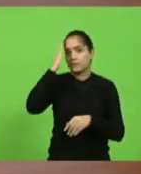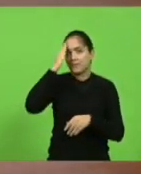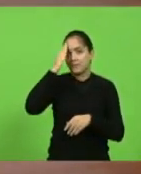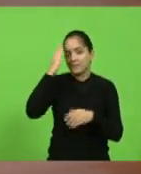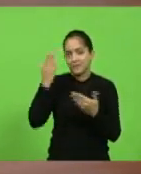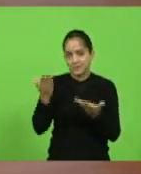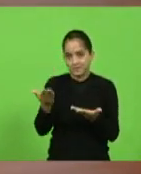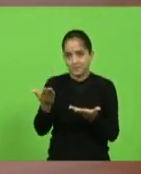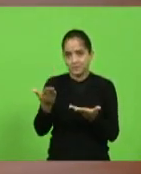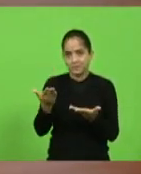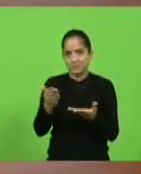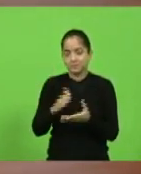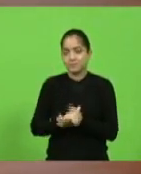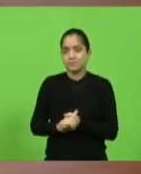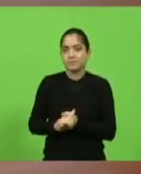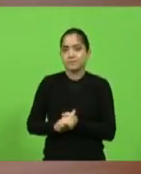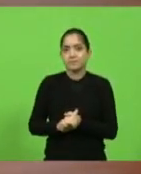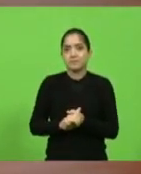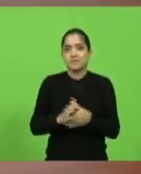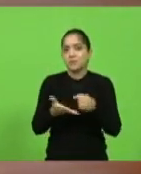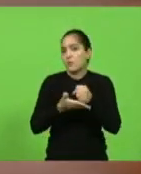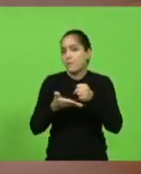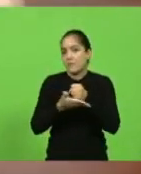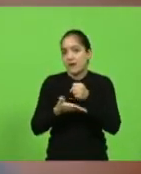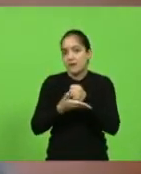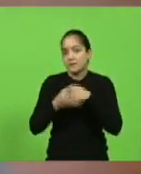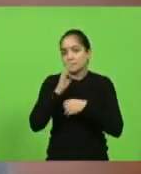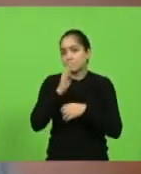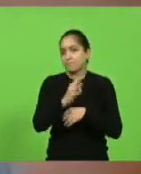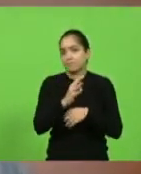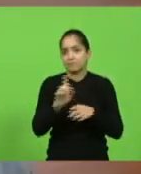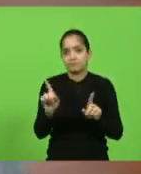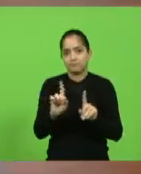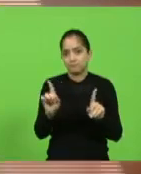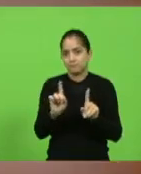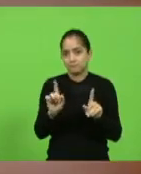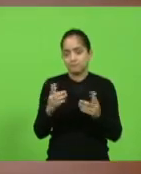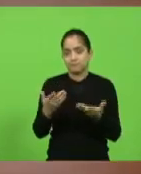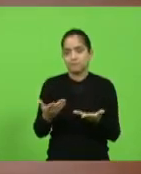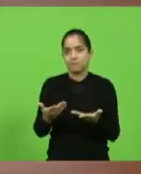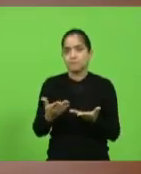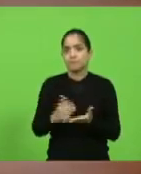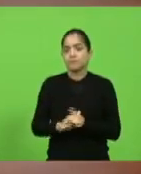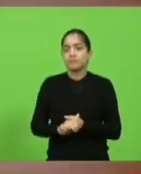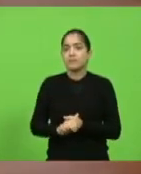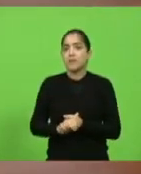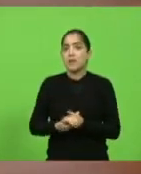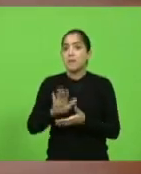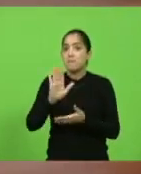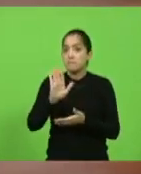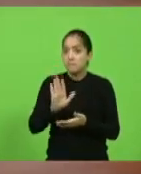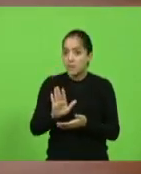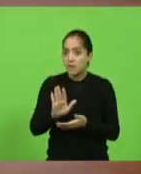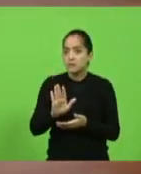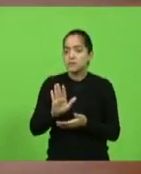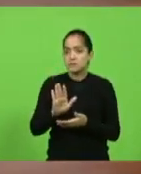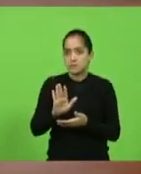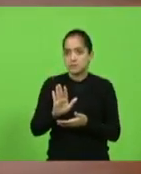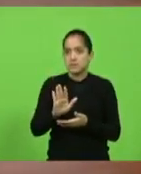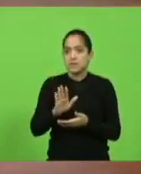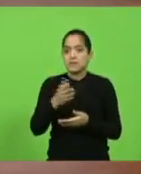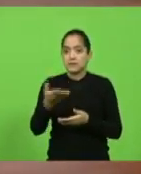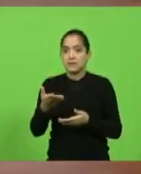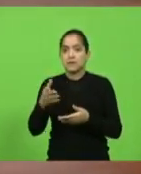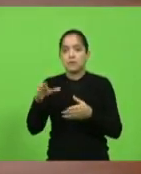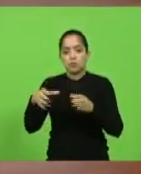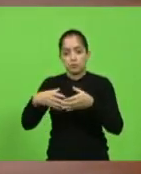verdade, sequer é um dos fundamentos da acusação. Não há essa afirmação no libelo acusatório. Mas, mesmo assim, a tese que a defesa